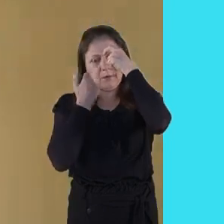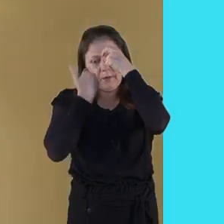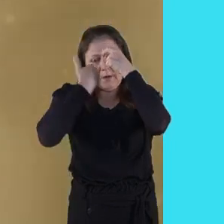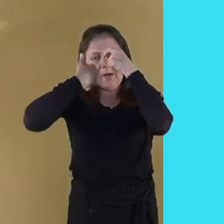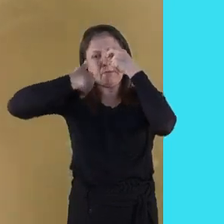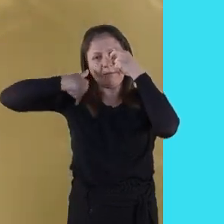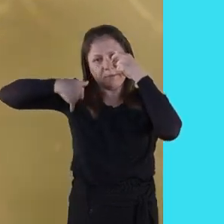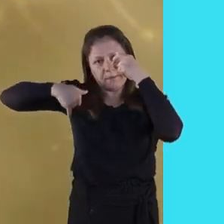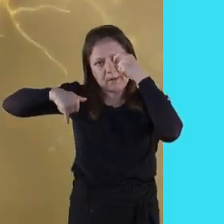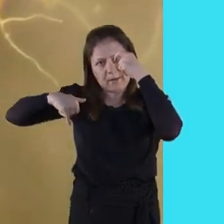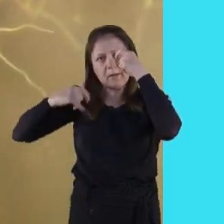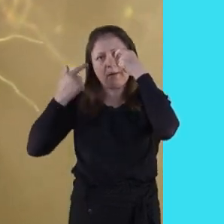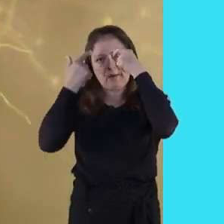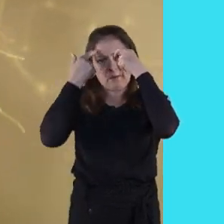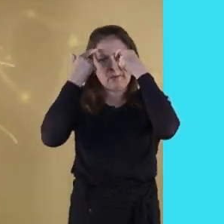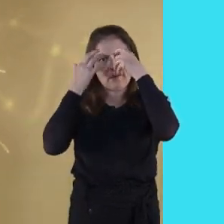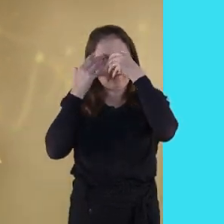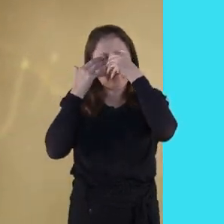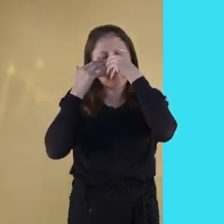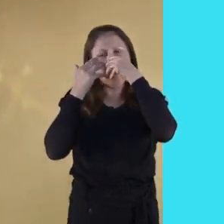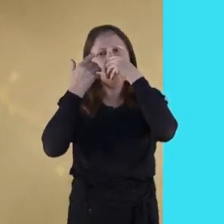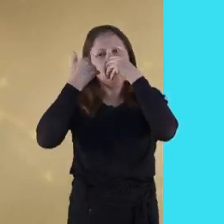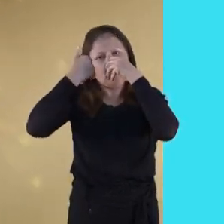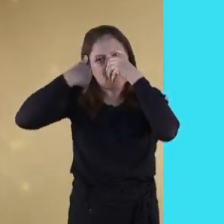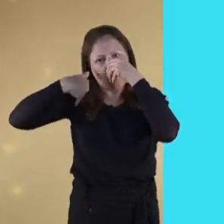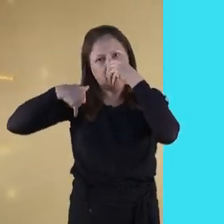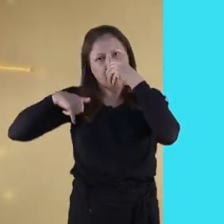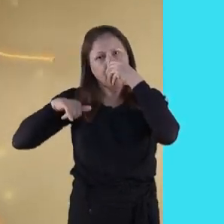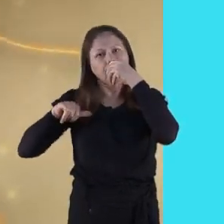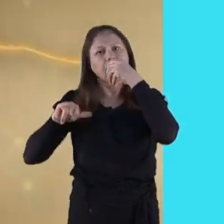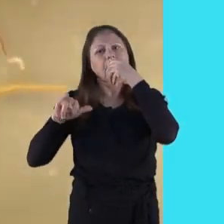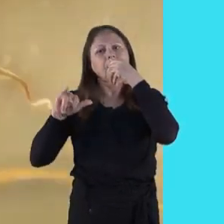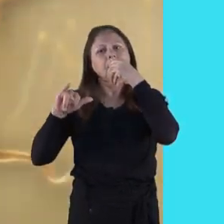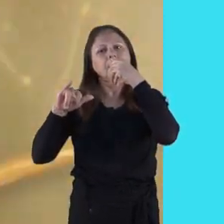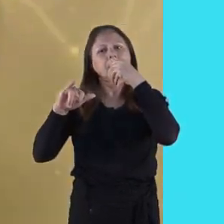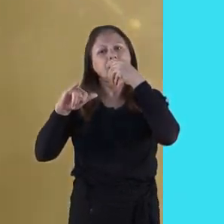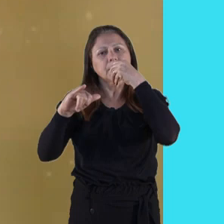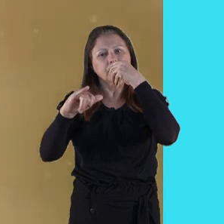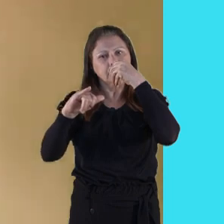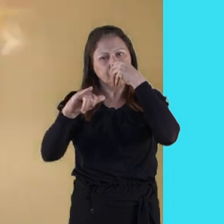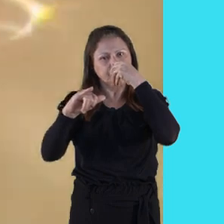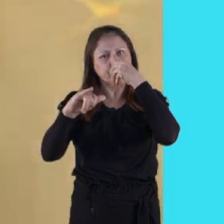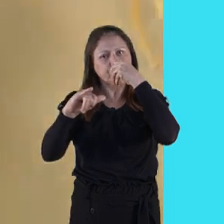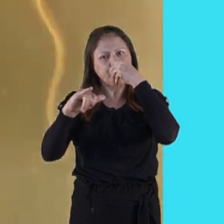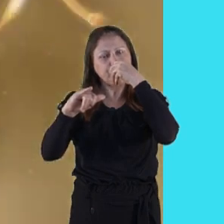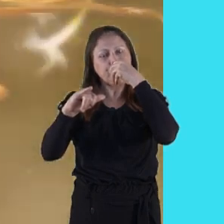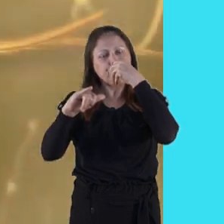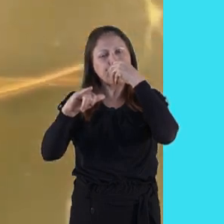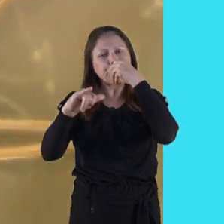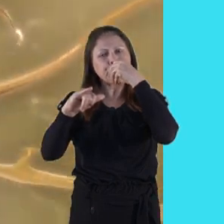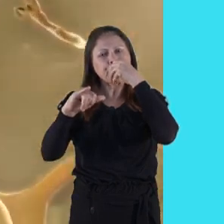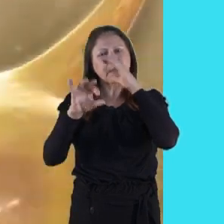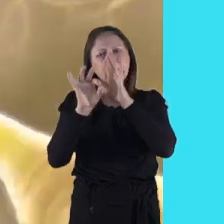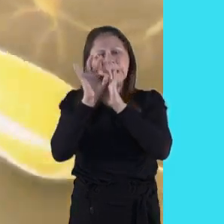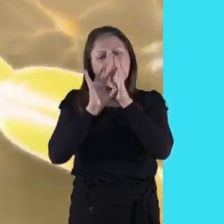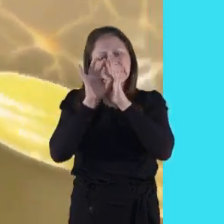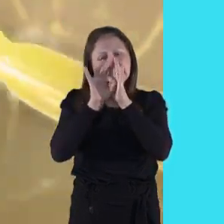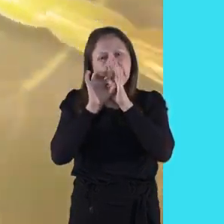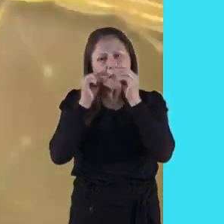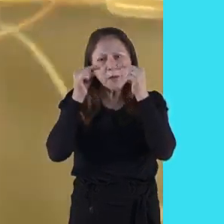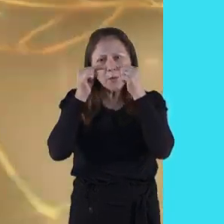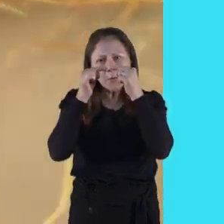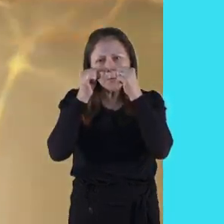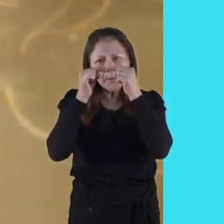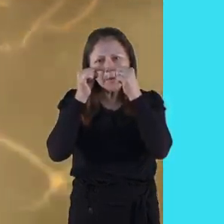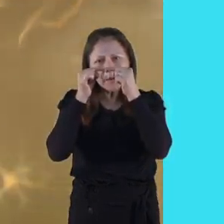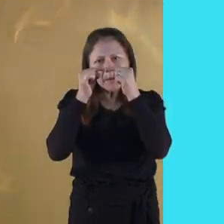os nervos vão levar informação para a medula espinhal, que leva para o cérebro. Então, os neurônios, que são as células que comunicam